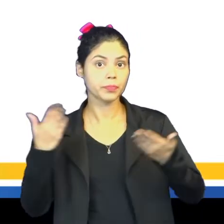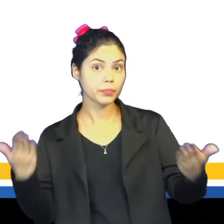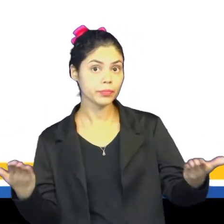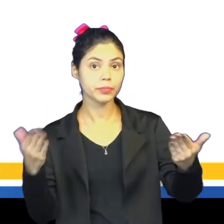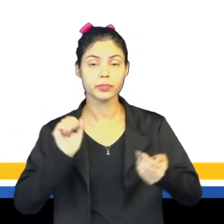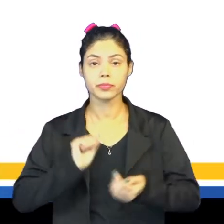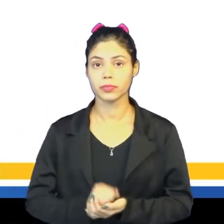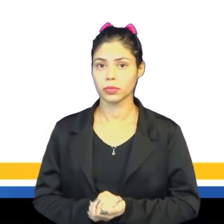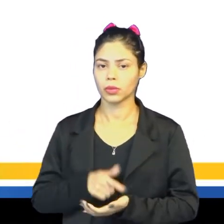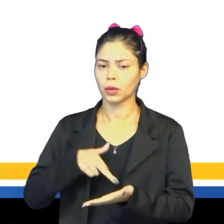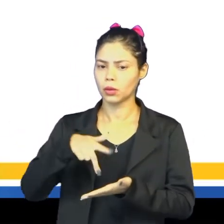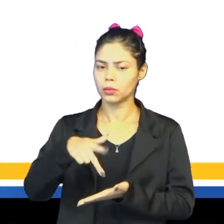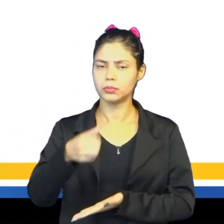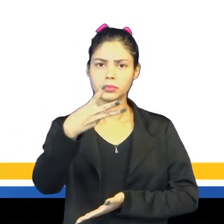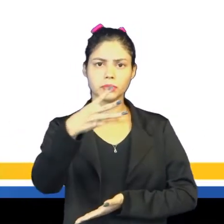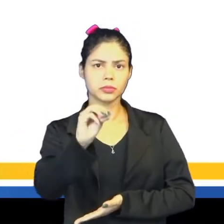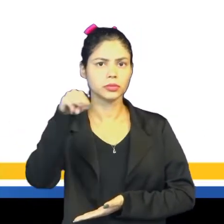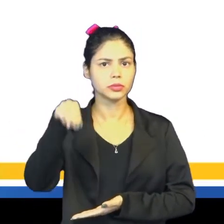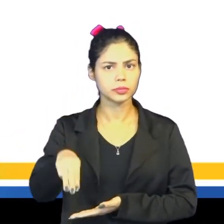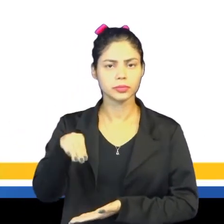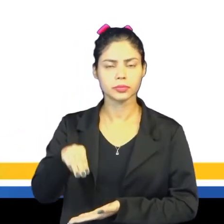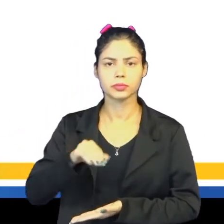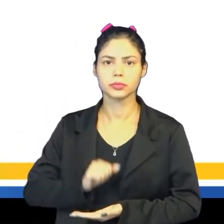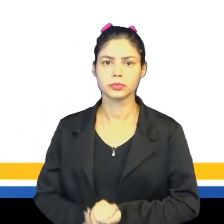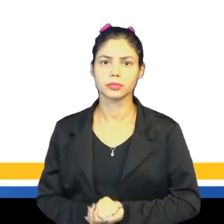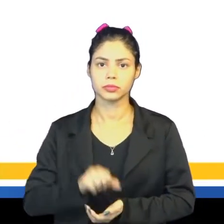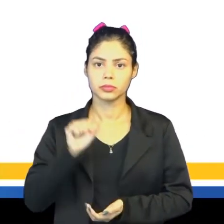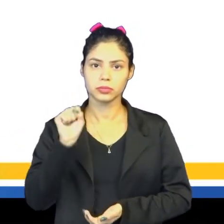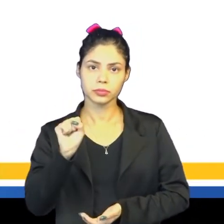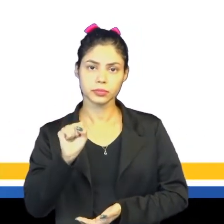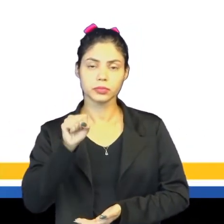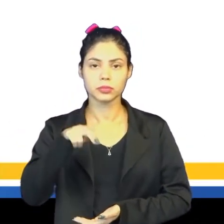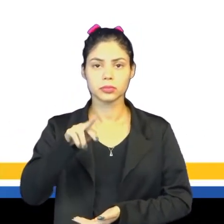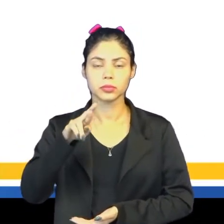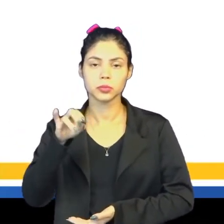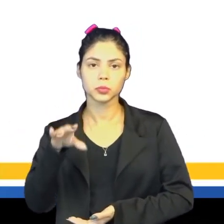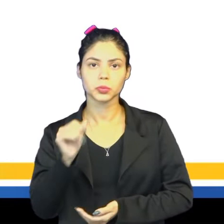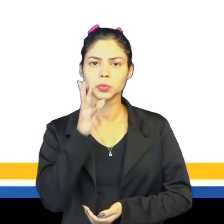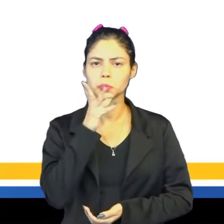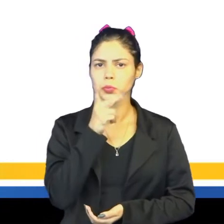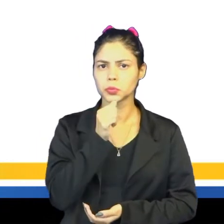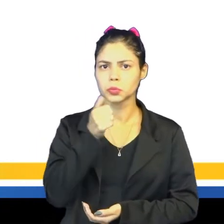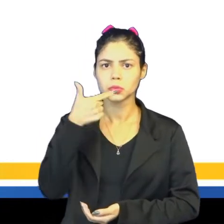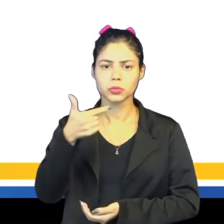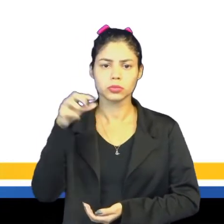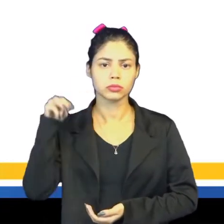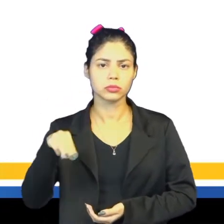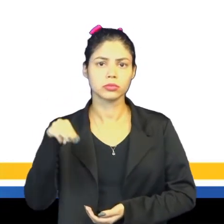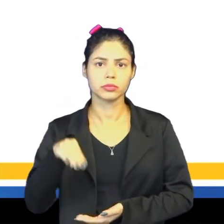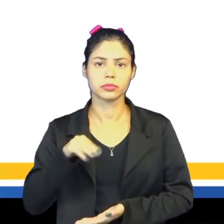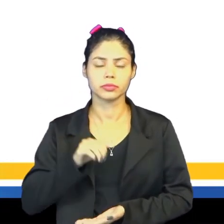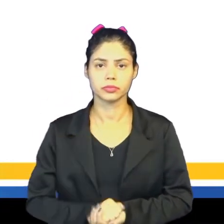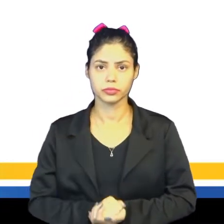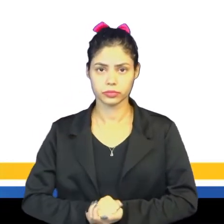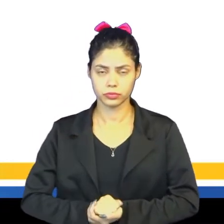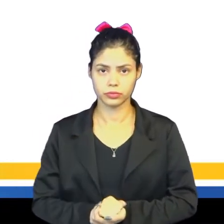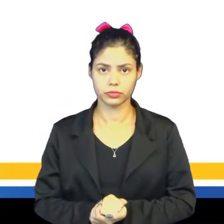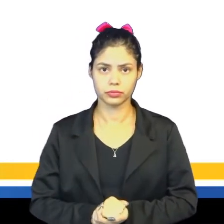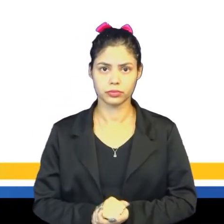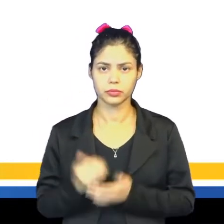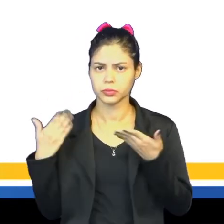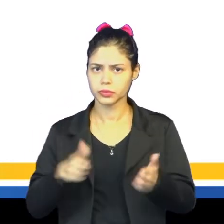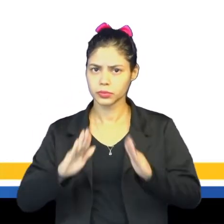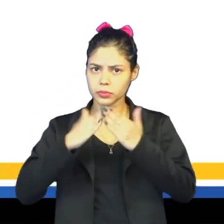Então, andando a 30 metros por segundo, João demora 2 minutos para chegar à